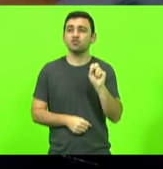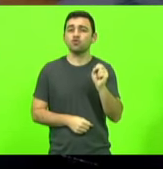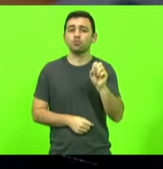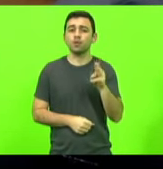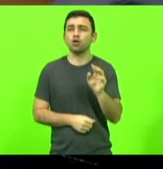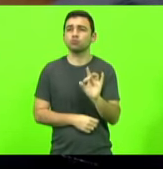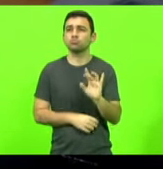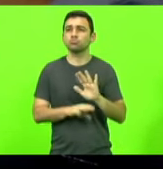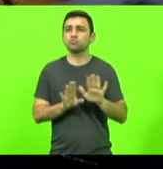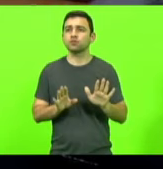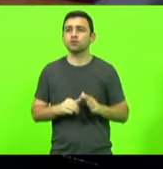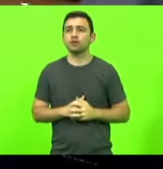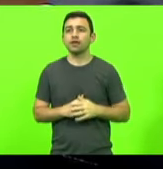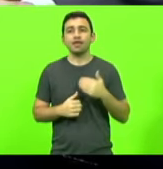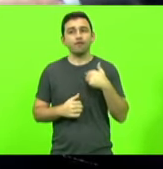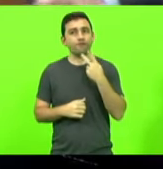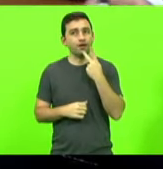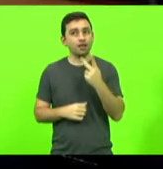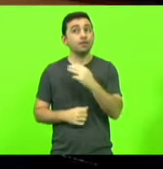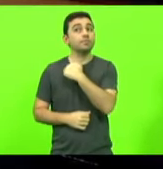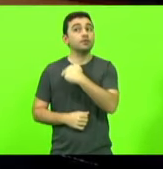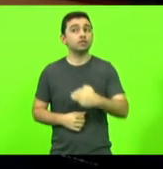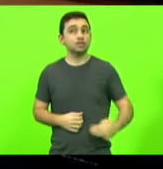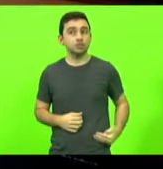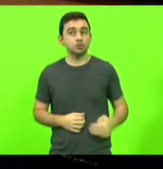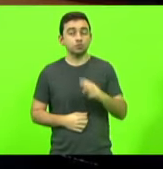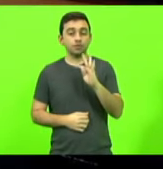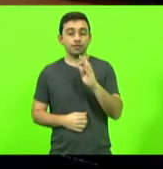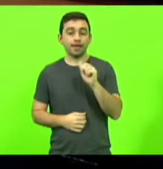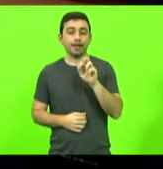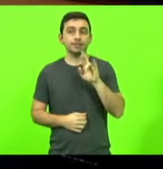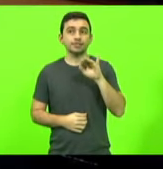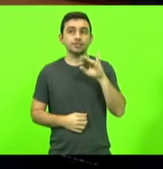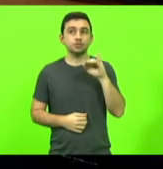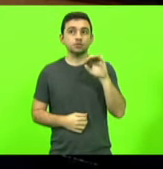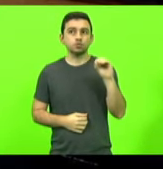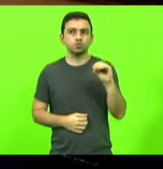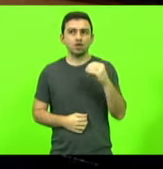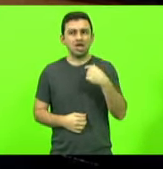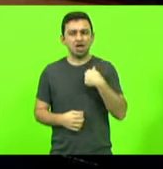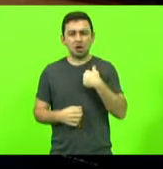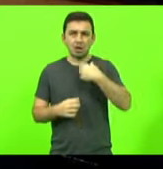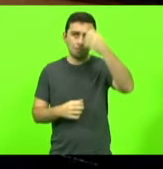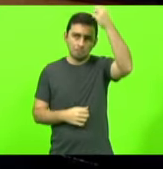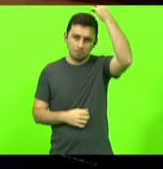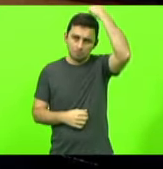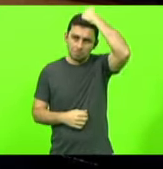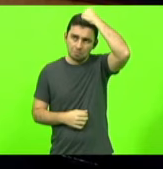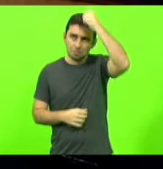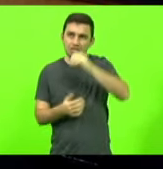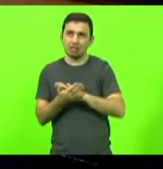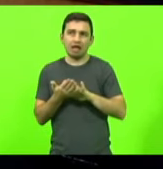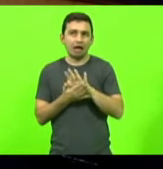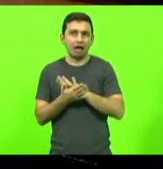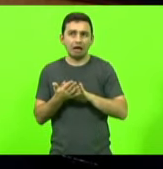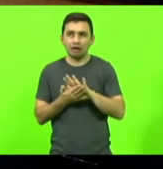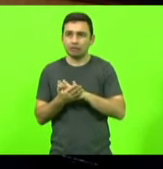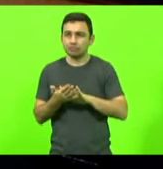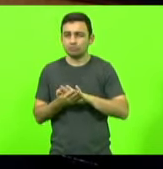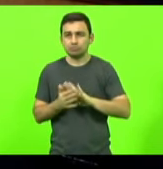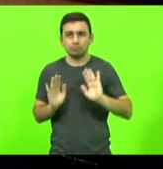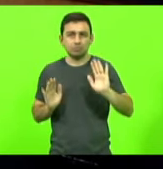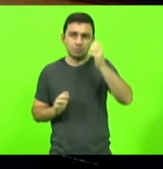eu me referi ao ministro Tarcísio, eu não me arrependo do que eu acho